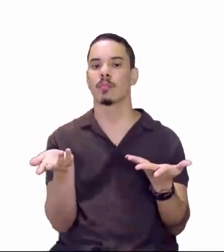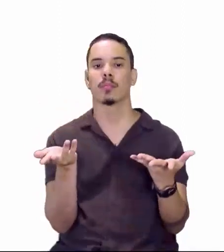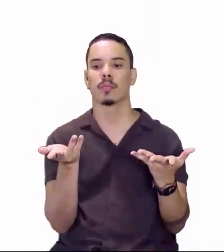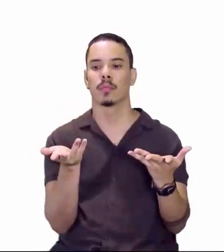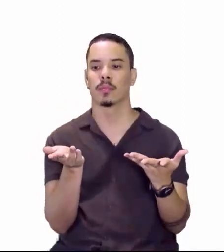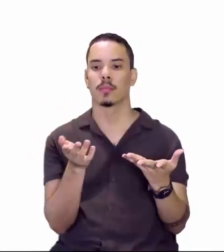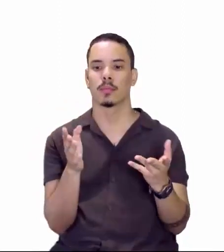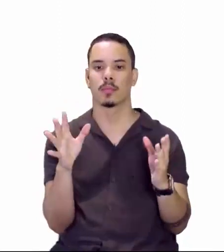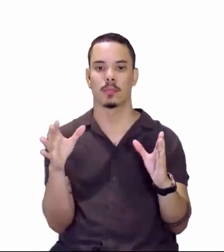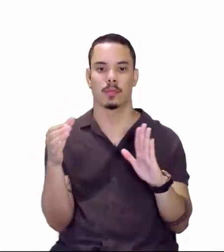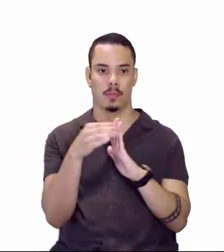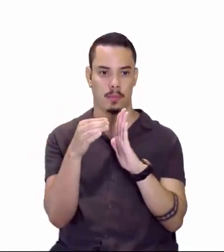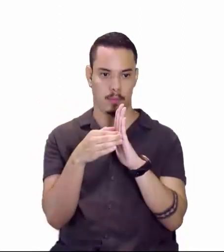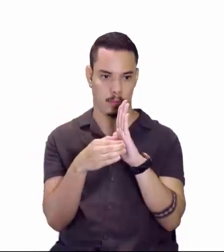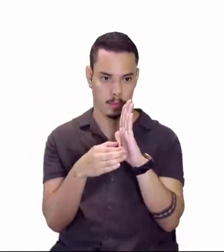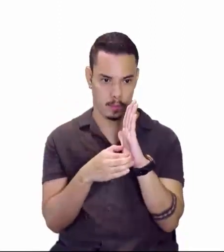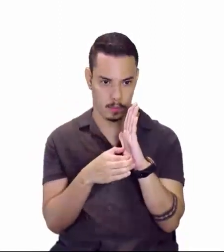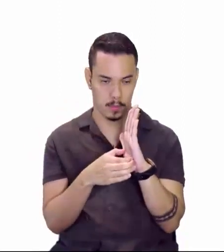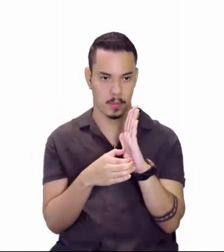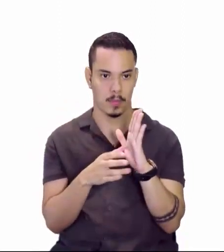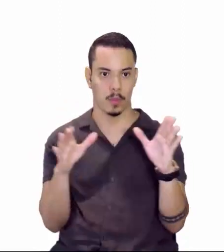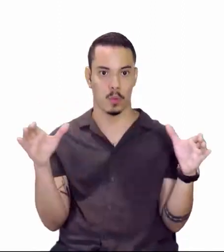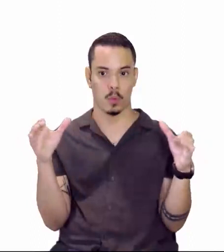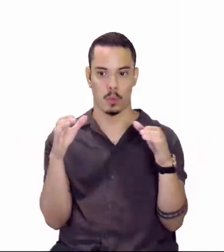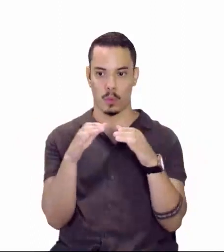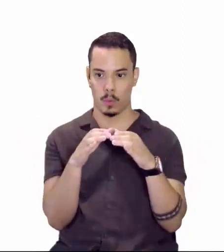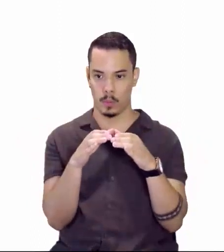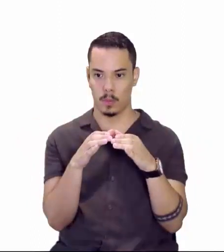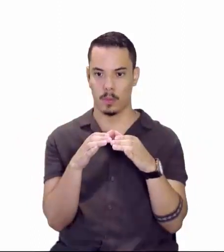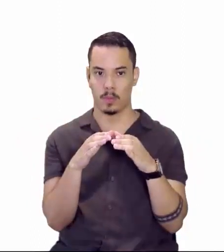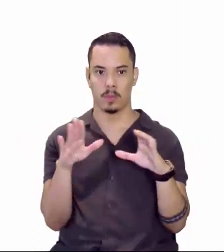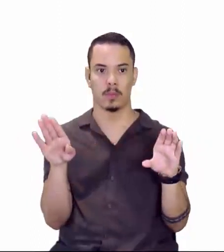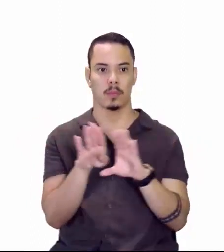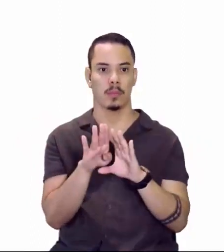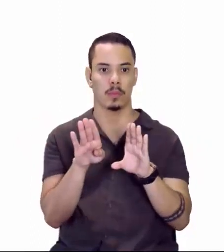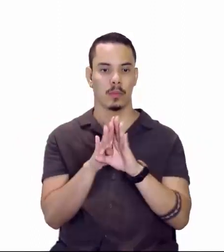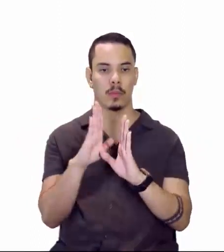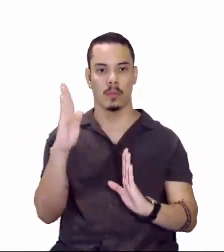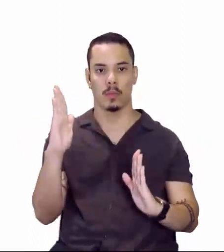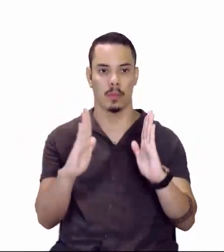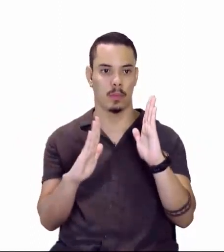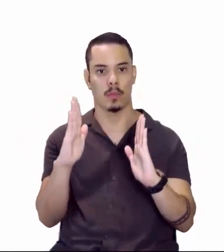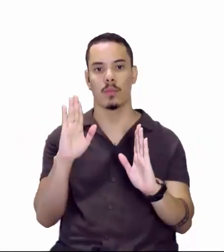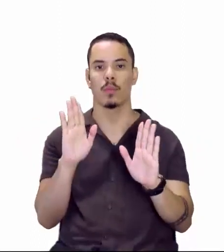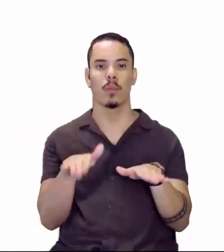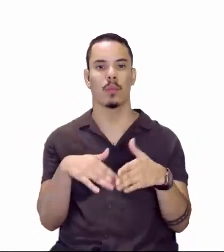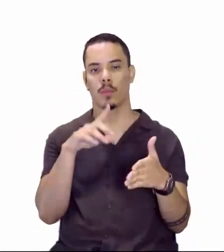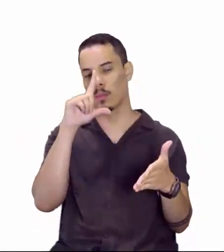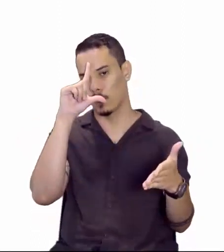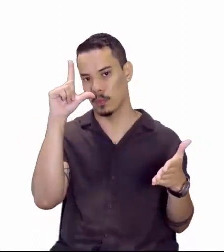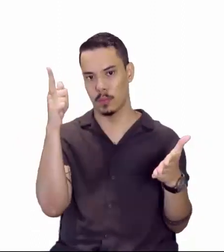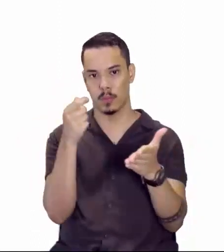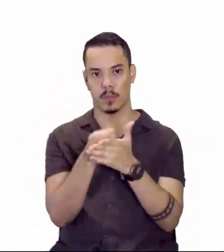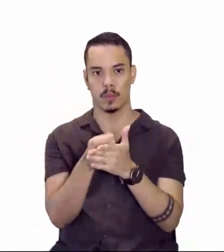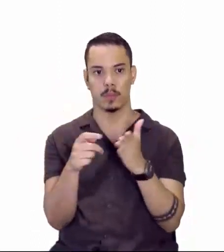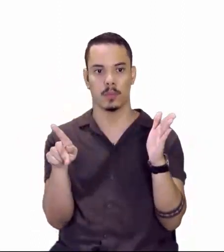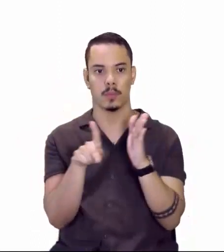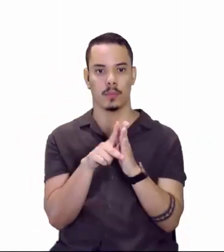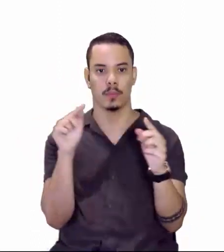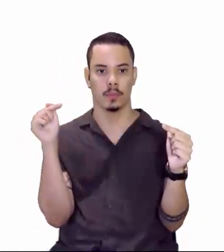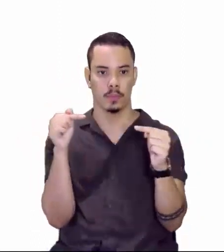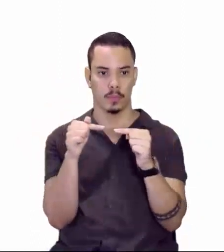à família, o grupo, né, e o período, qual a alternativa que corresponde